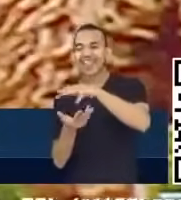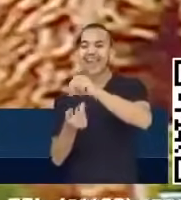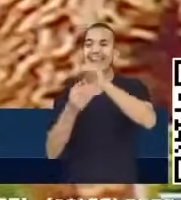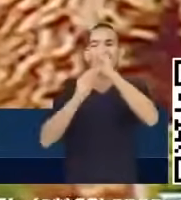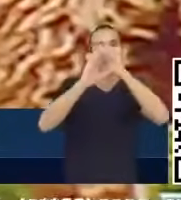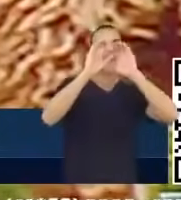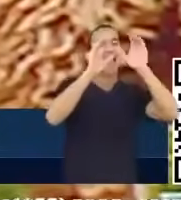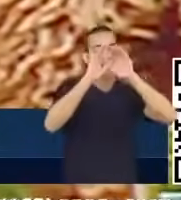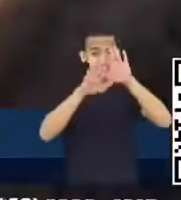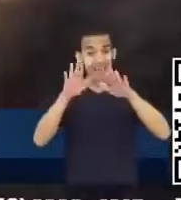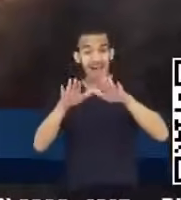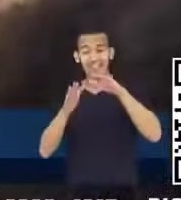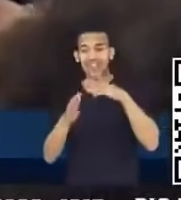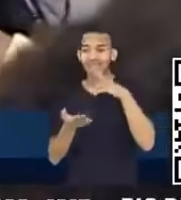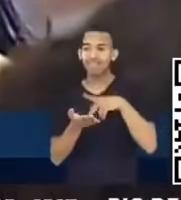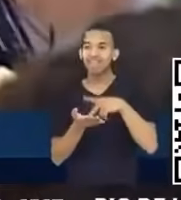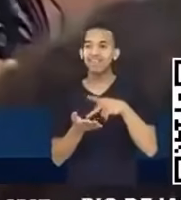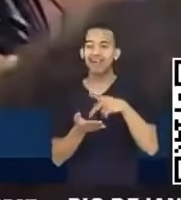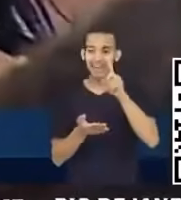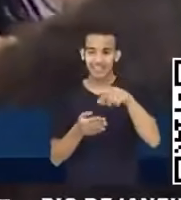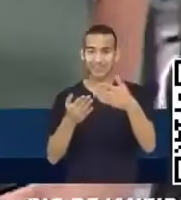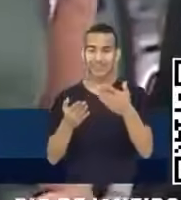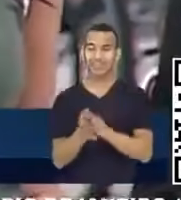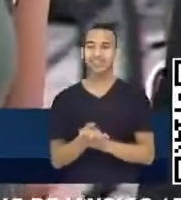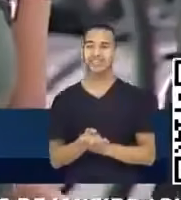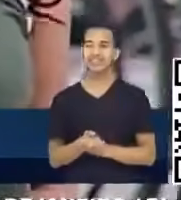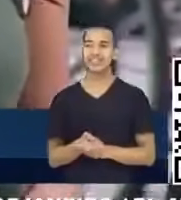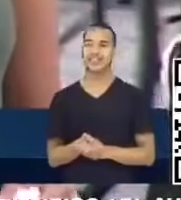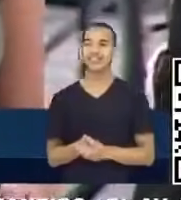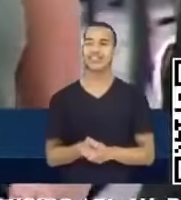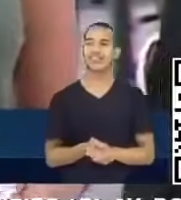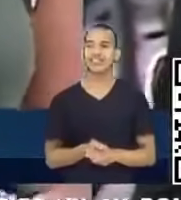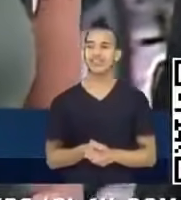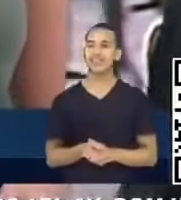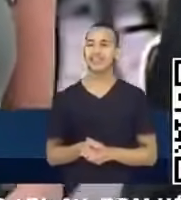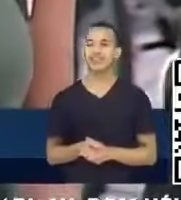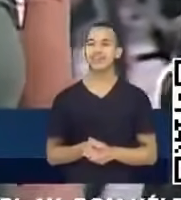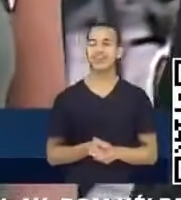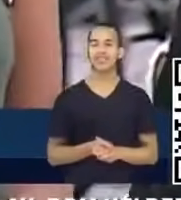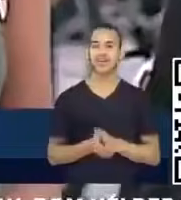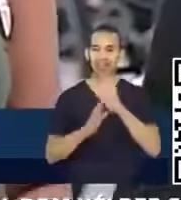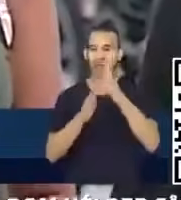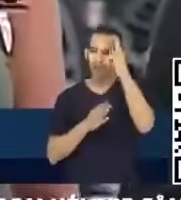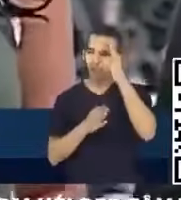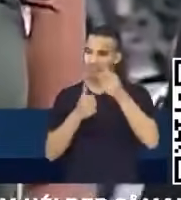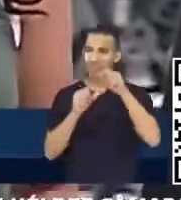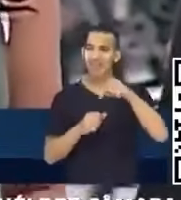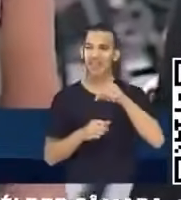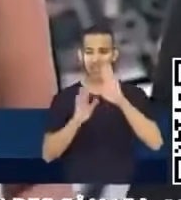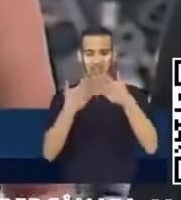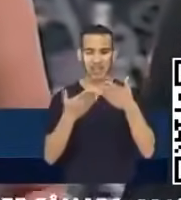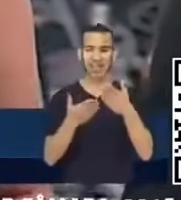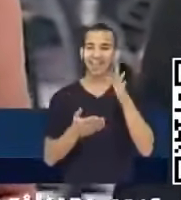verdade é mocinha hã e já foi outro aqui dentro já